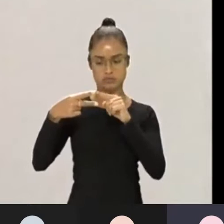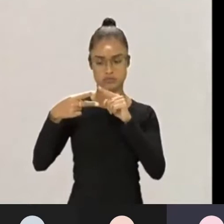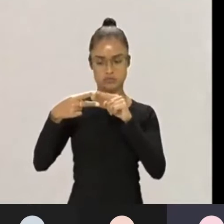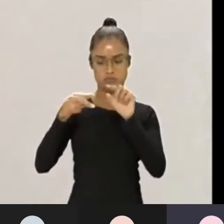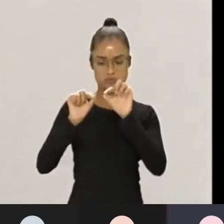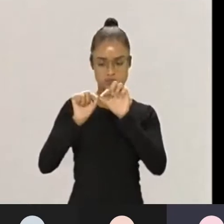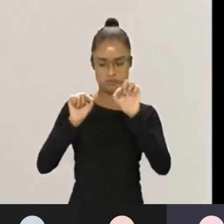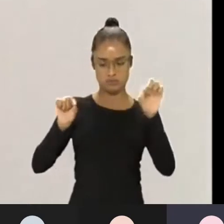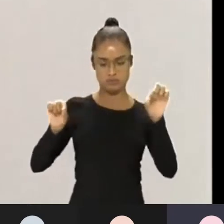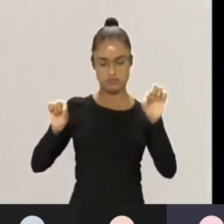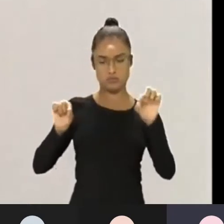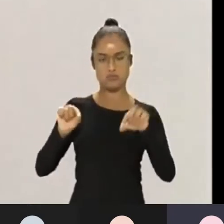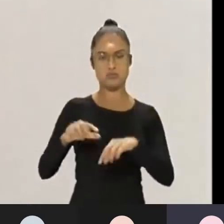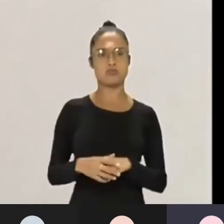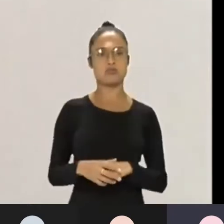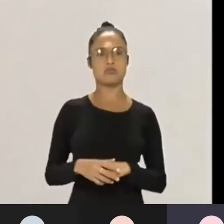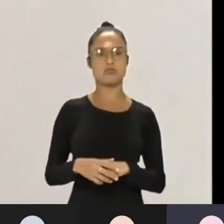auxiliar.